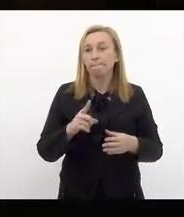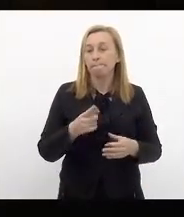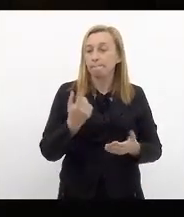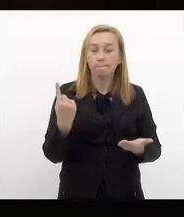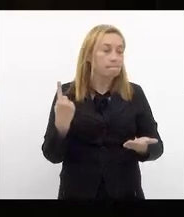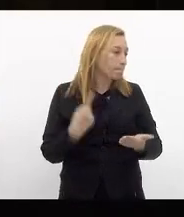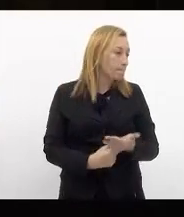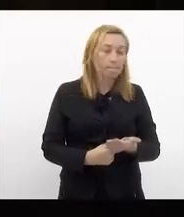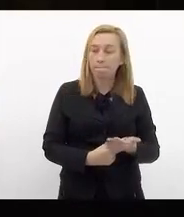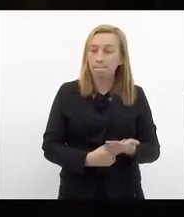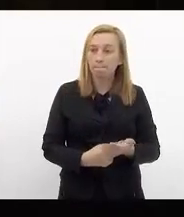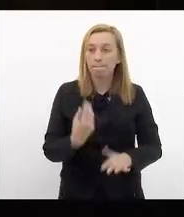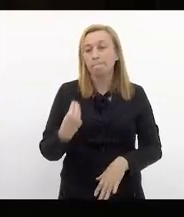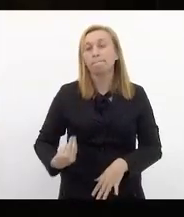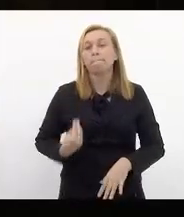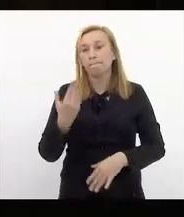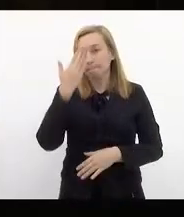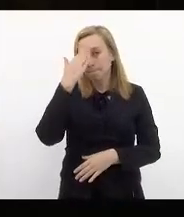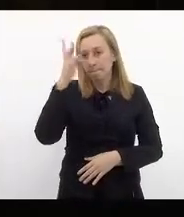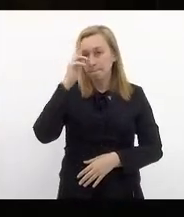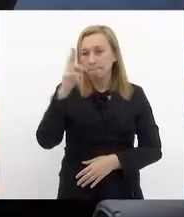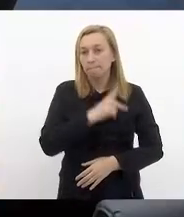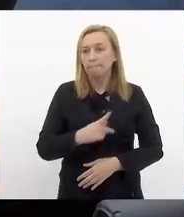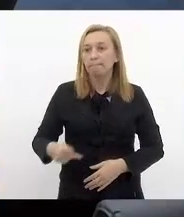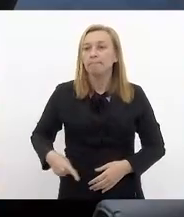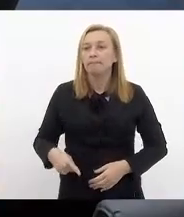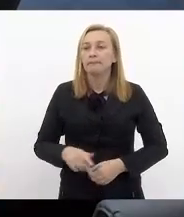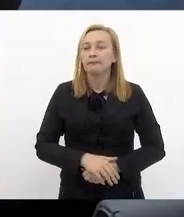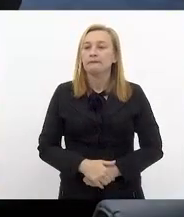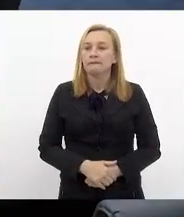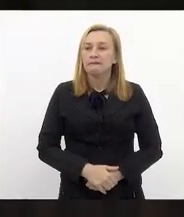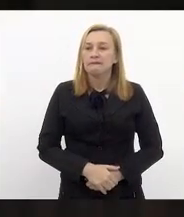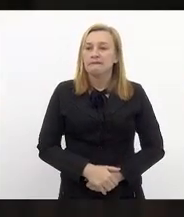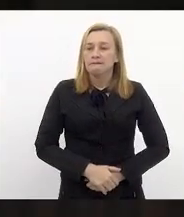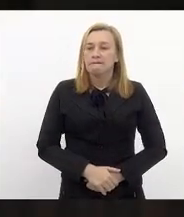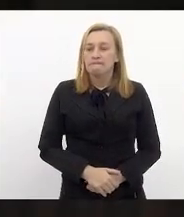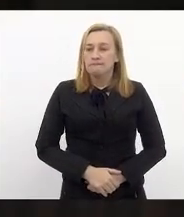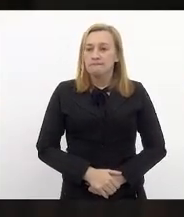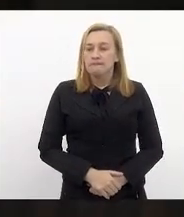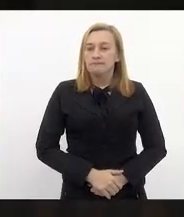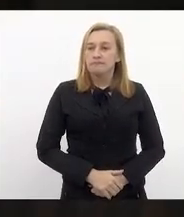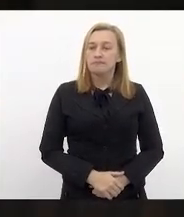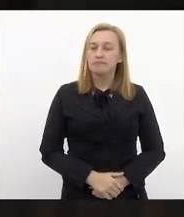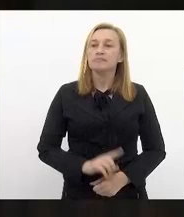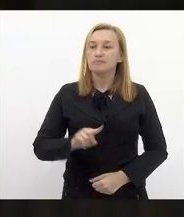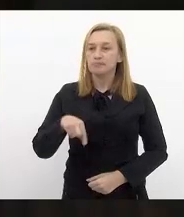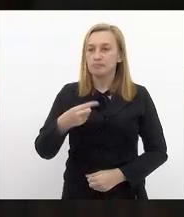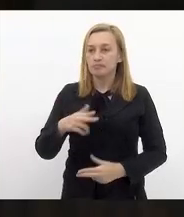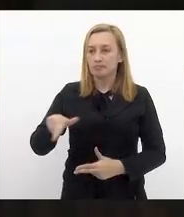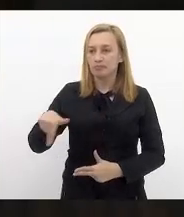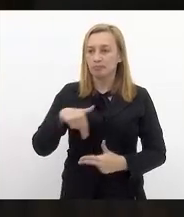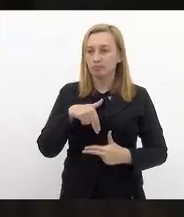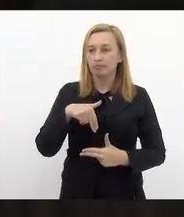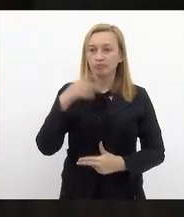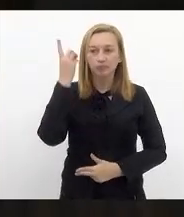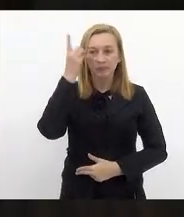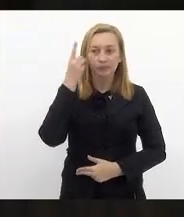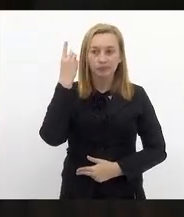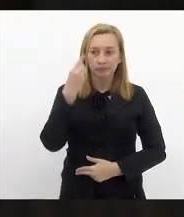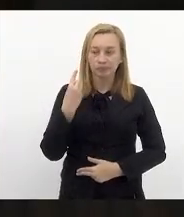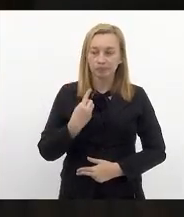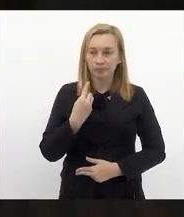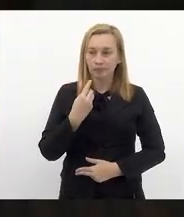descomprometido com a vida. Muito obrigada, senhora presidenta. Obrigada, deputada. Próximo orador inscrito é a nobre deputada